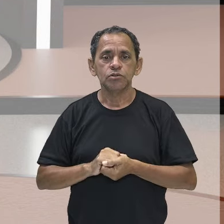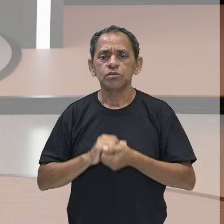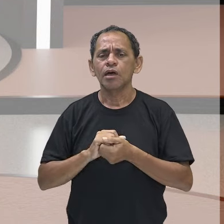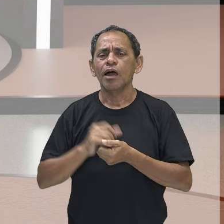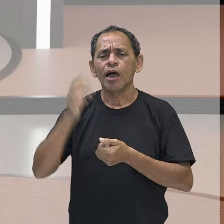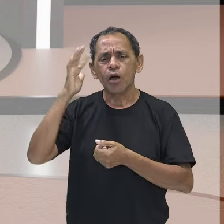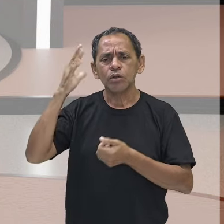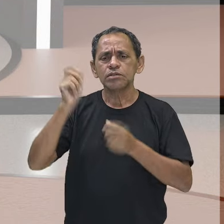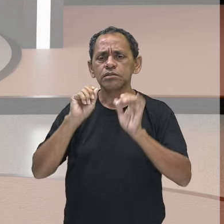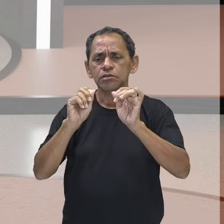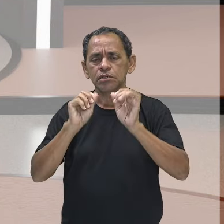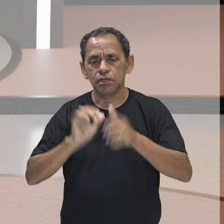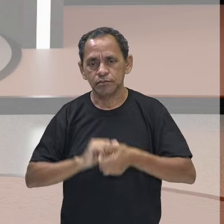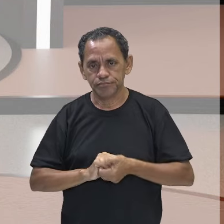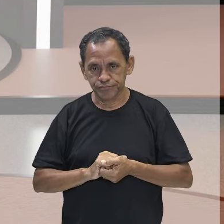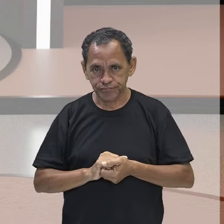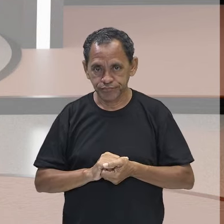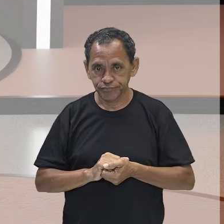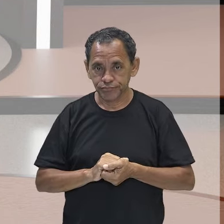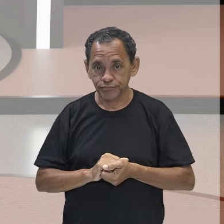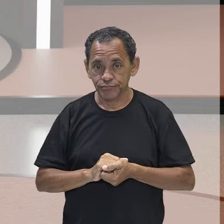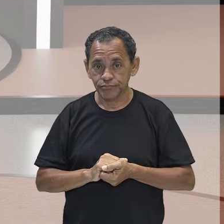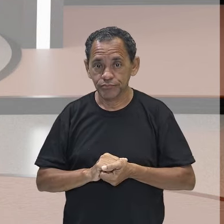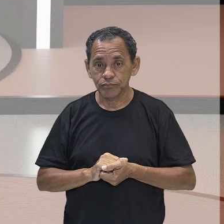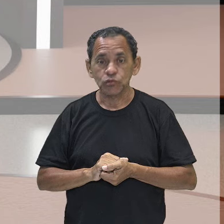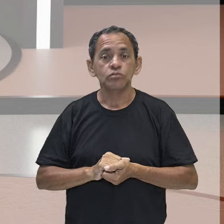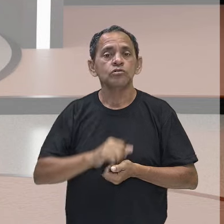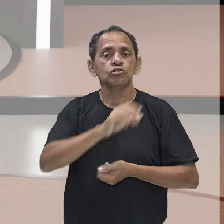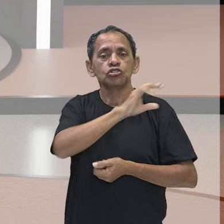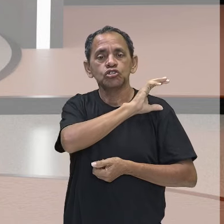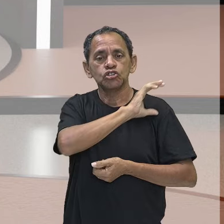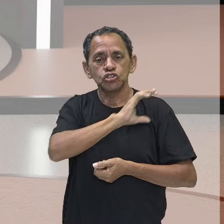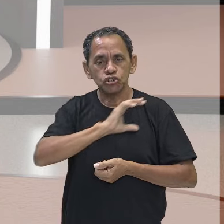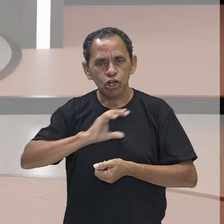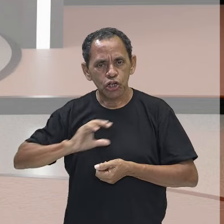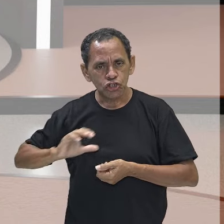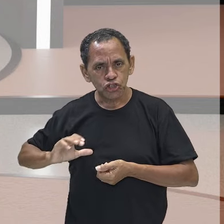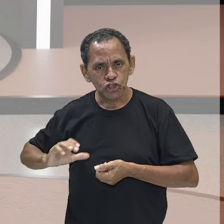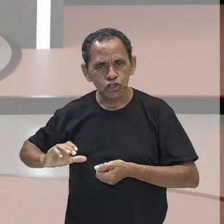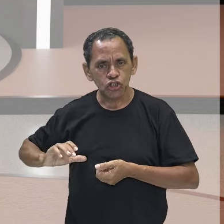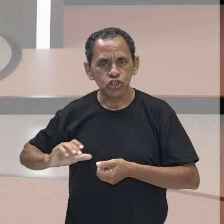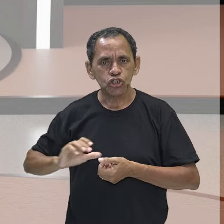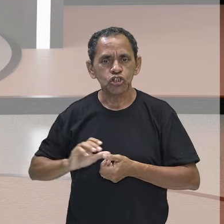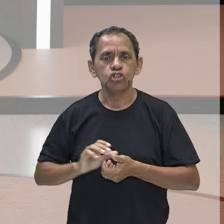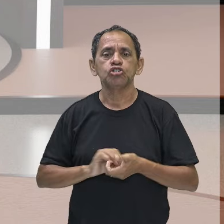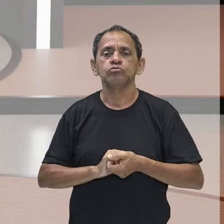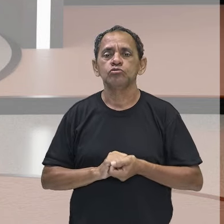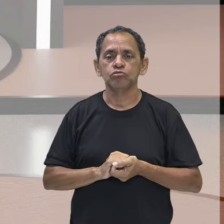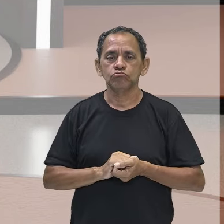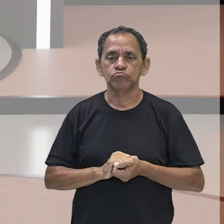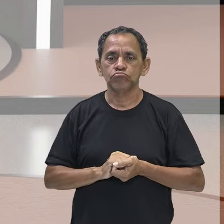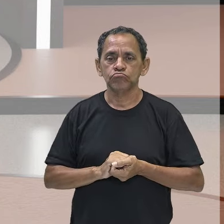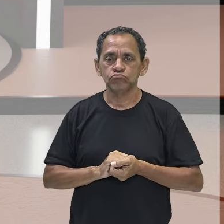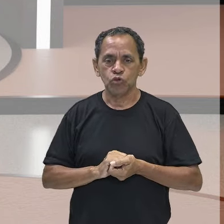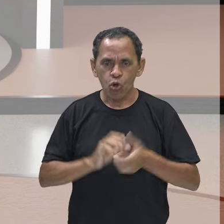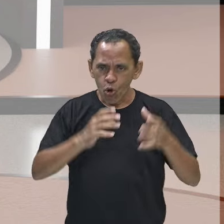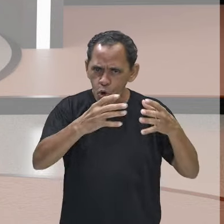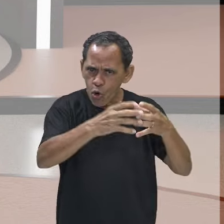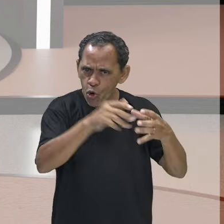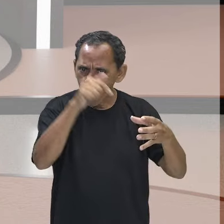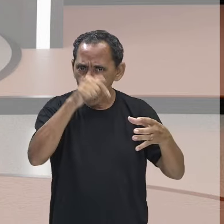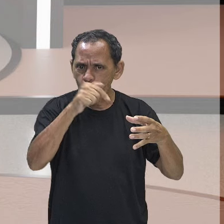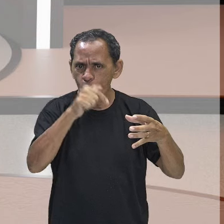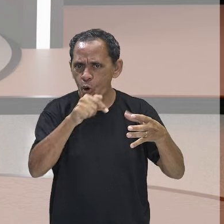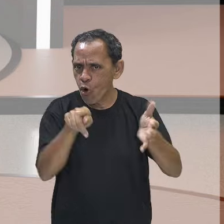que aconteceu? O cristianismo deixou de ser algo exclusivo ali da Palestina e, graças aos